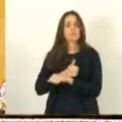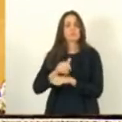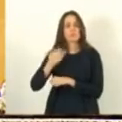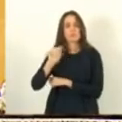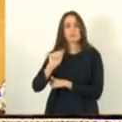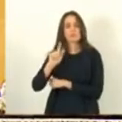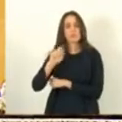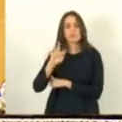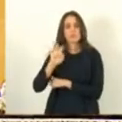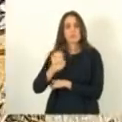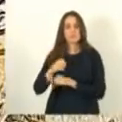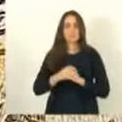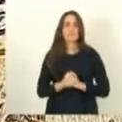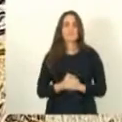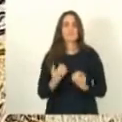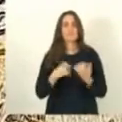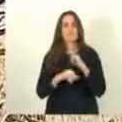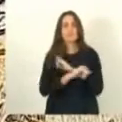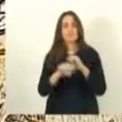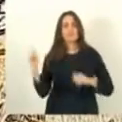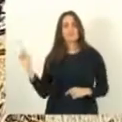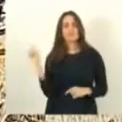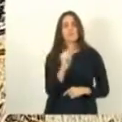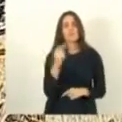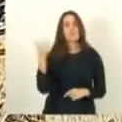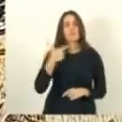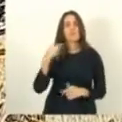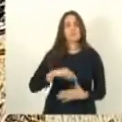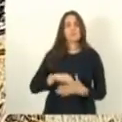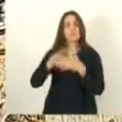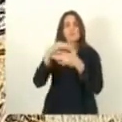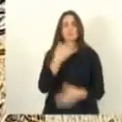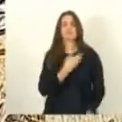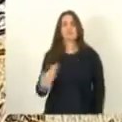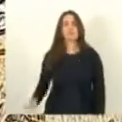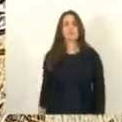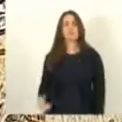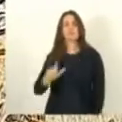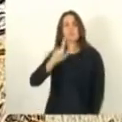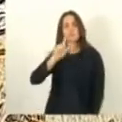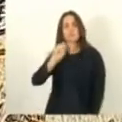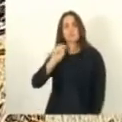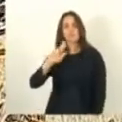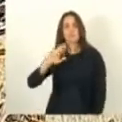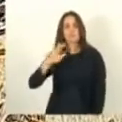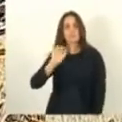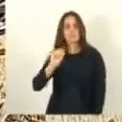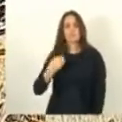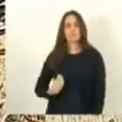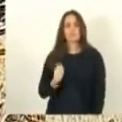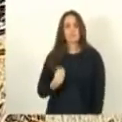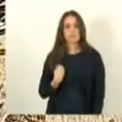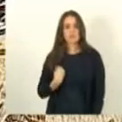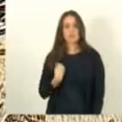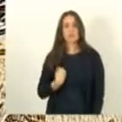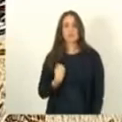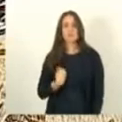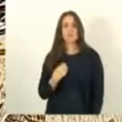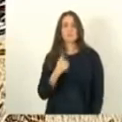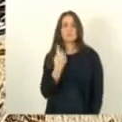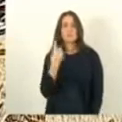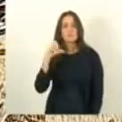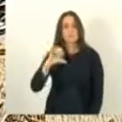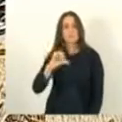registrar que acaba de adentrar ao plenário o vice-líder do governo, deputado Marco Garcia. Por favor, registrar a presença, por gentileza. Nós temos já